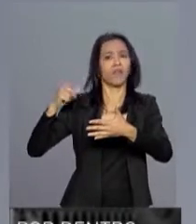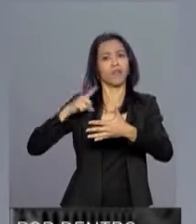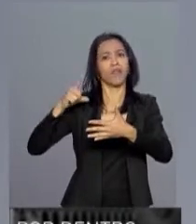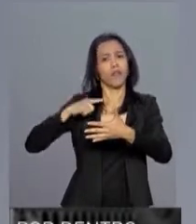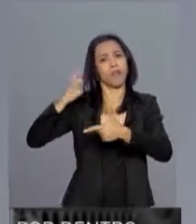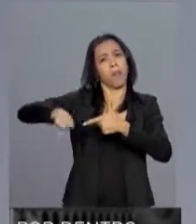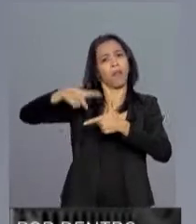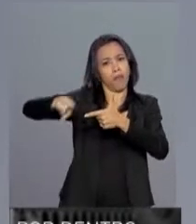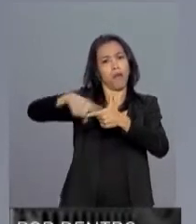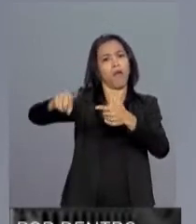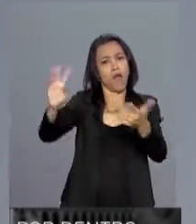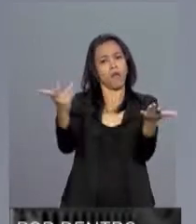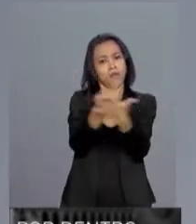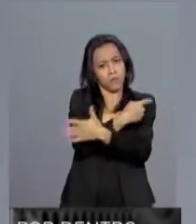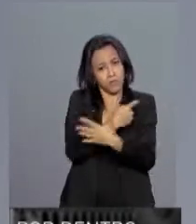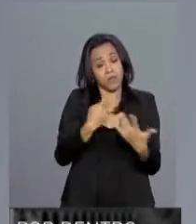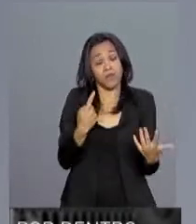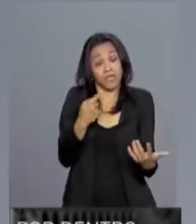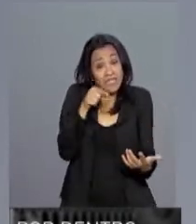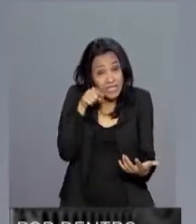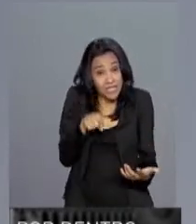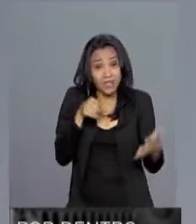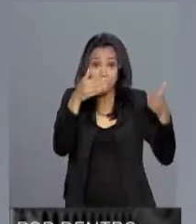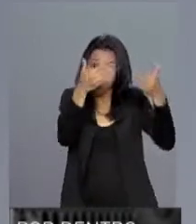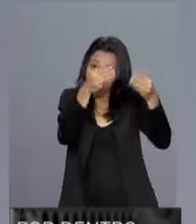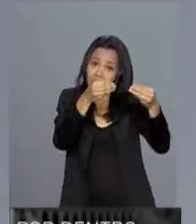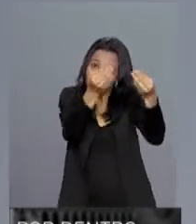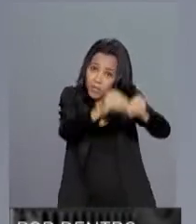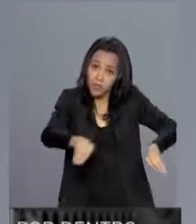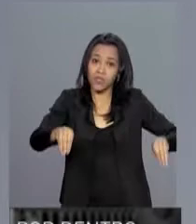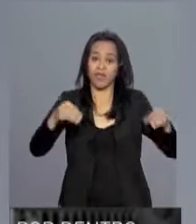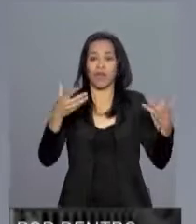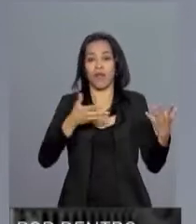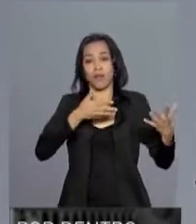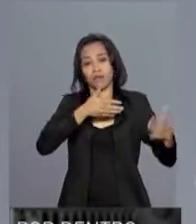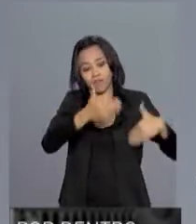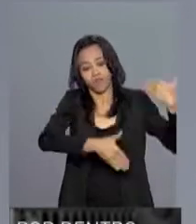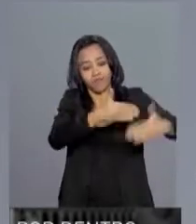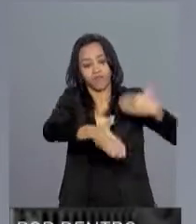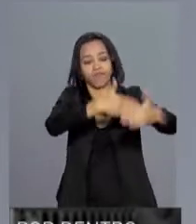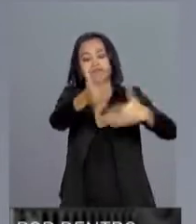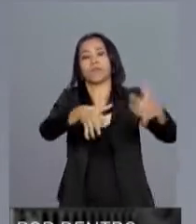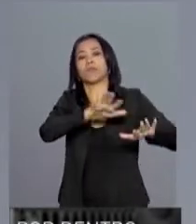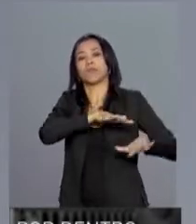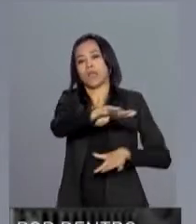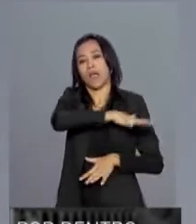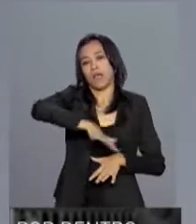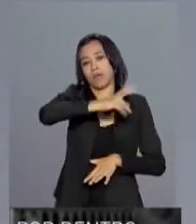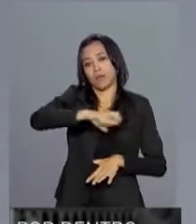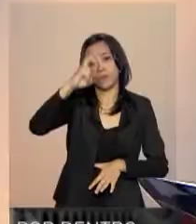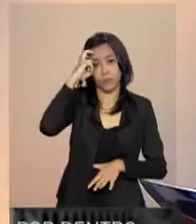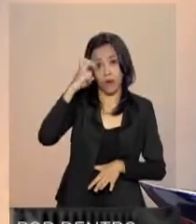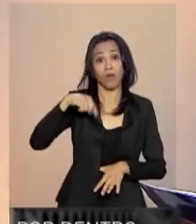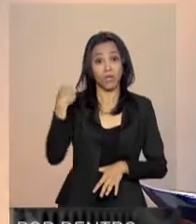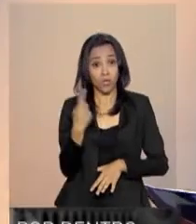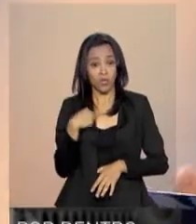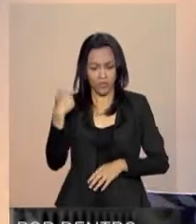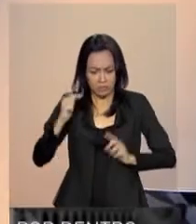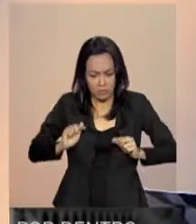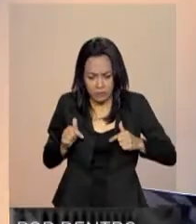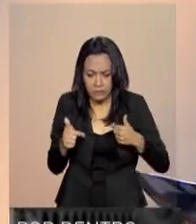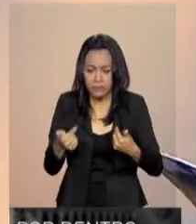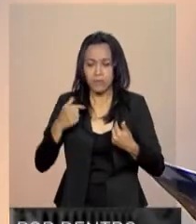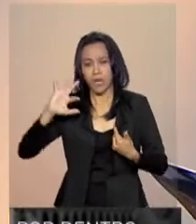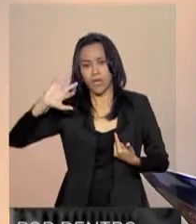prejudicaram o próprio desempenho do mecanismo e nós estamos trabalhando com muito afinco para resolver esses problemas e